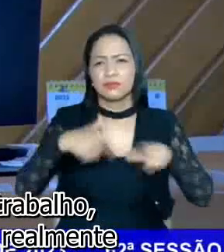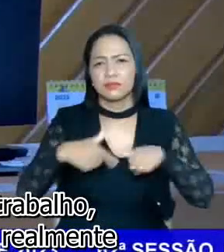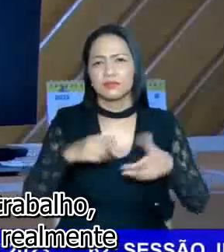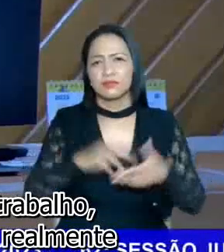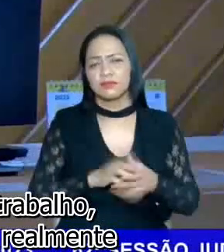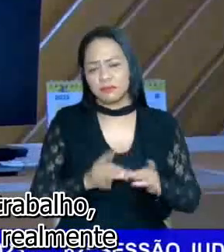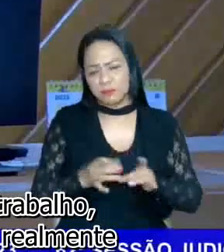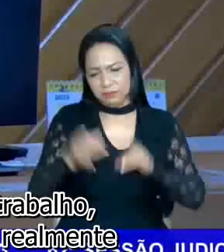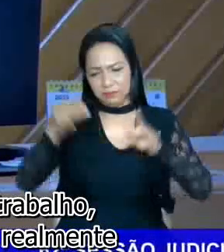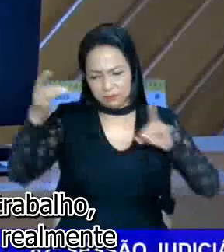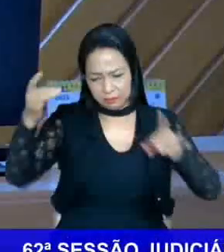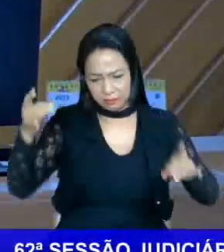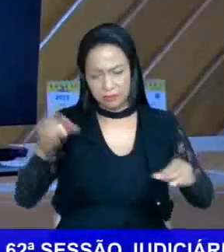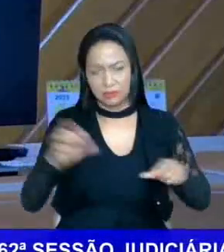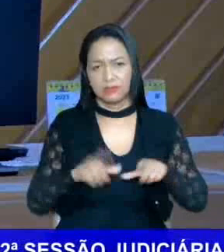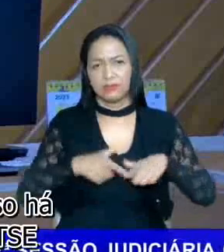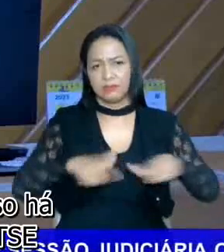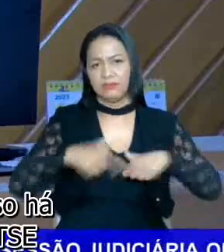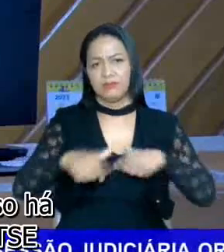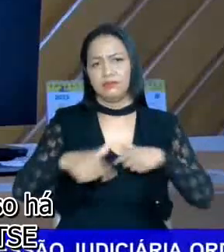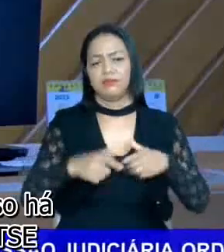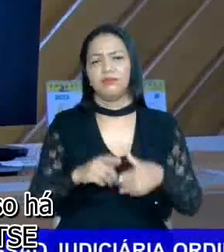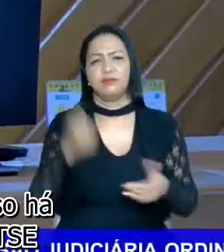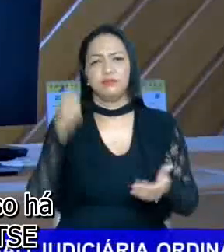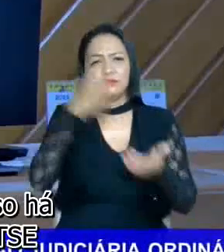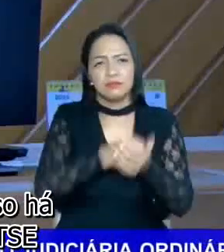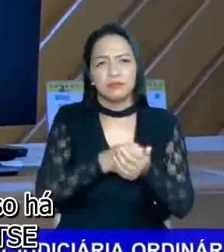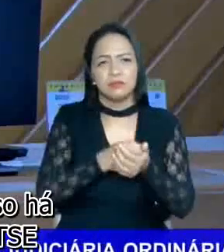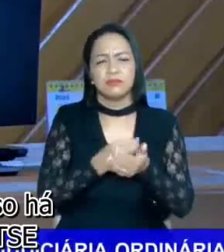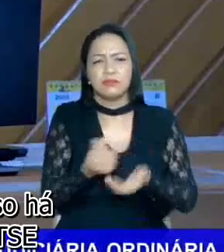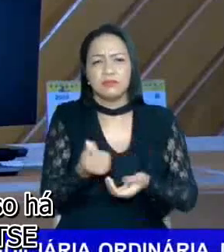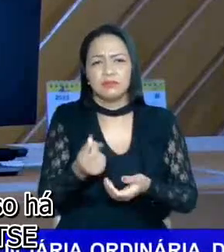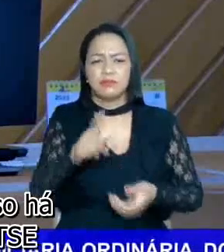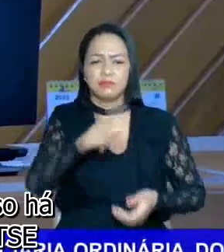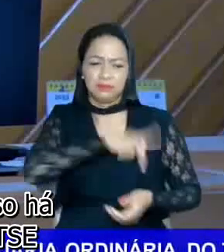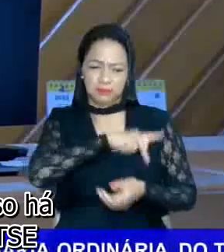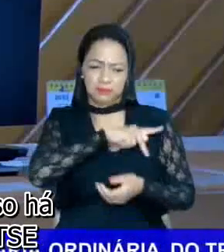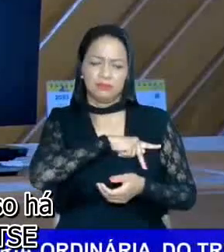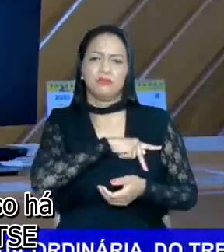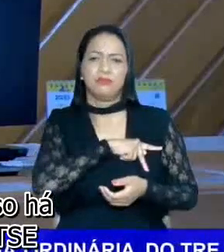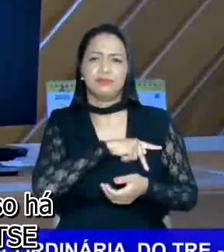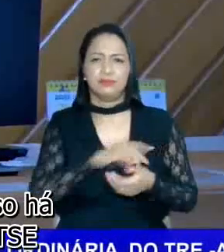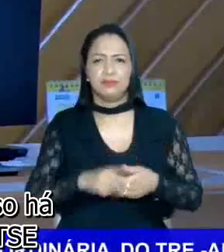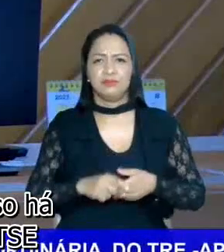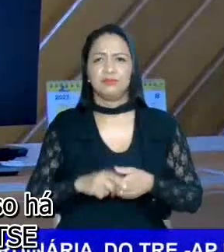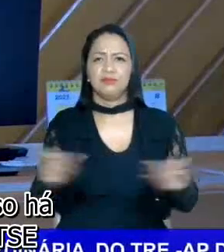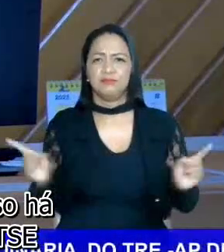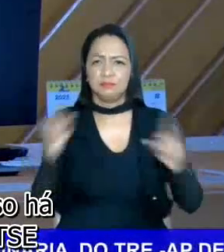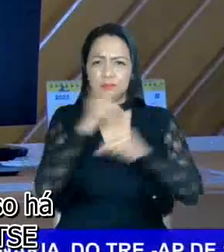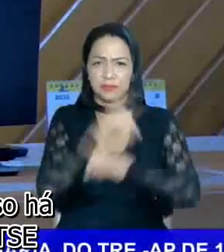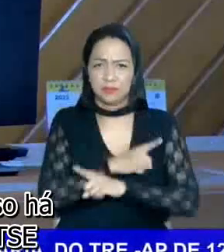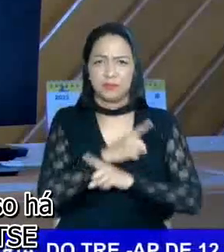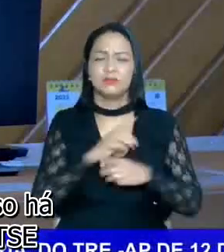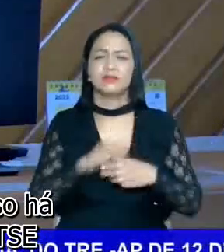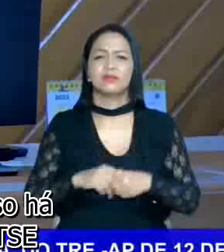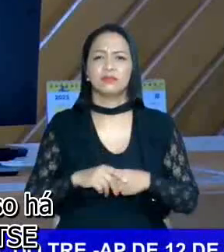o detalhamento do serviço realmente com o qual é gasto o dinheiro público. E, além disso, há uma contrariedade